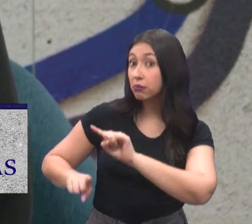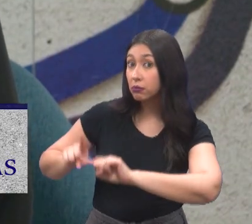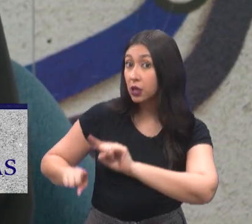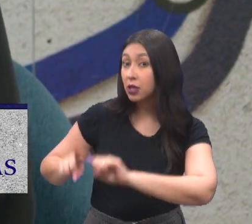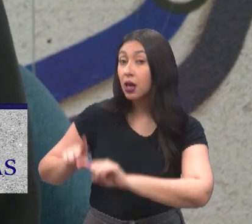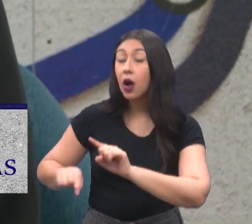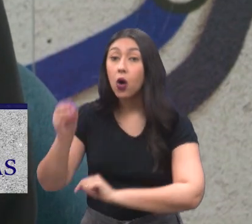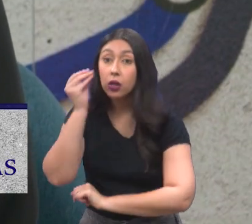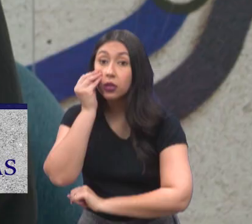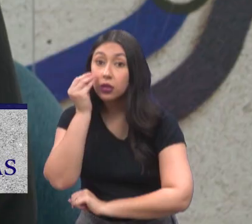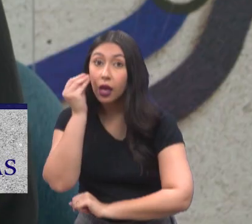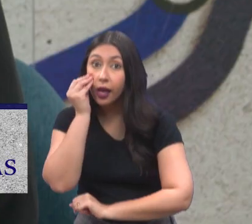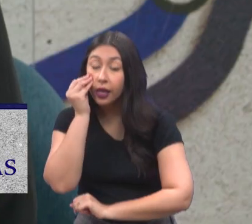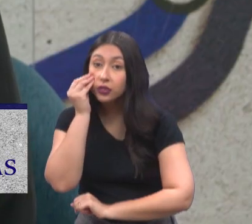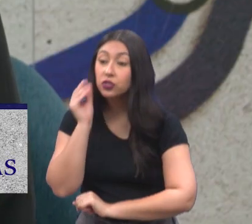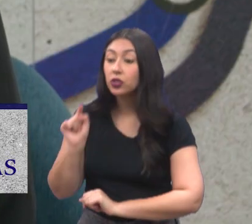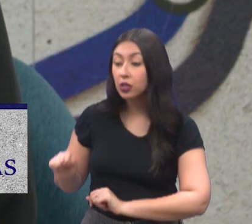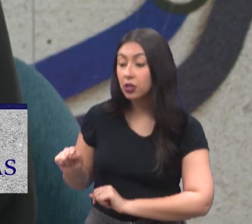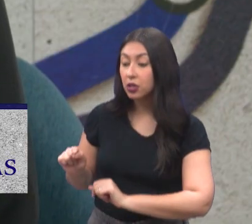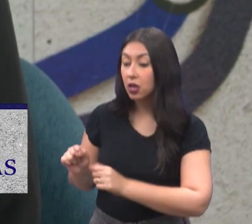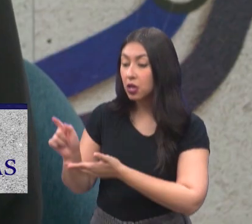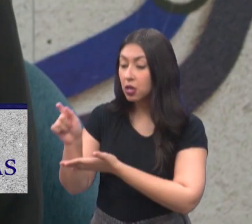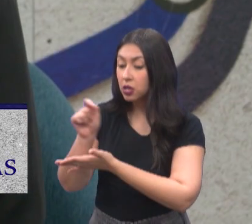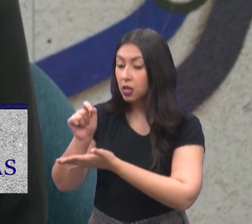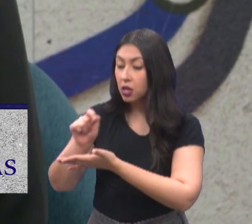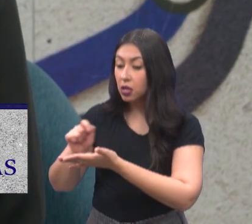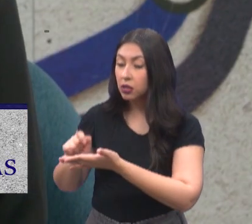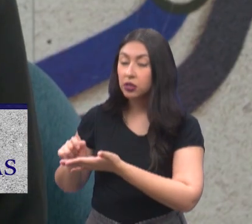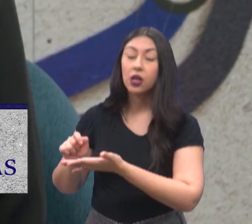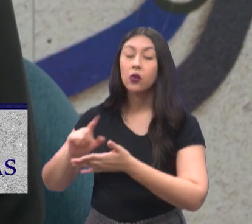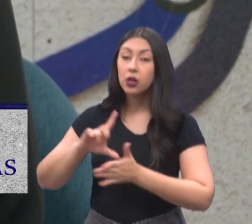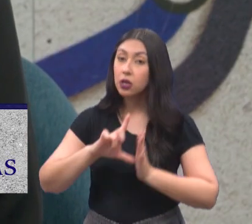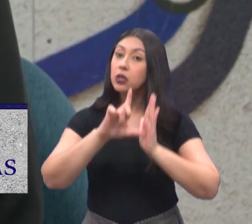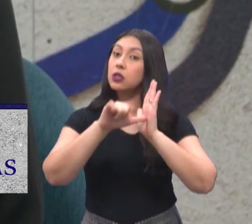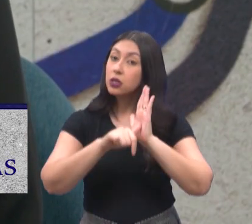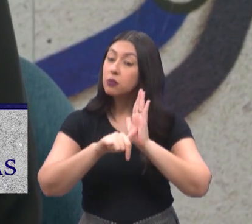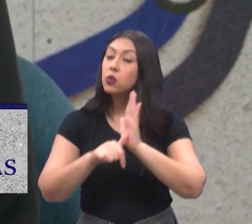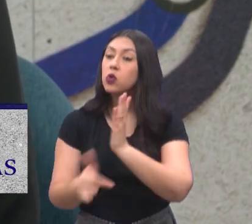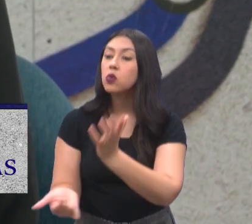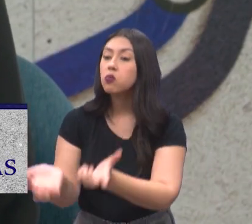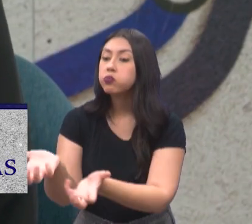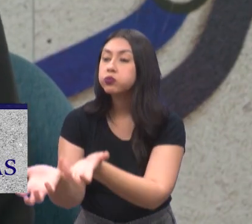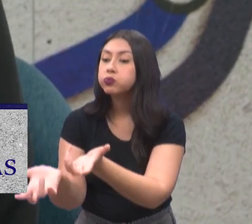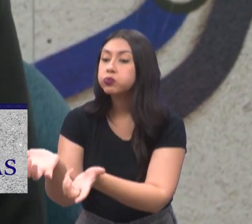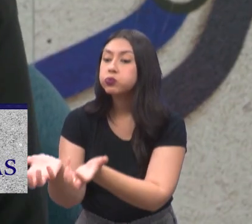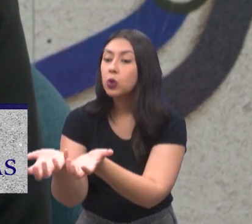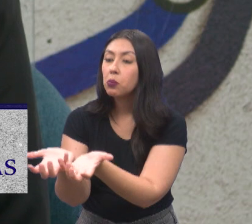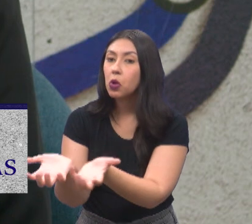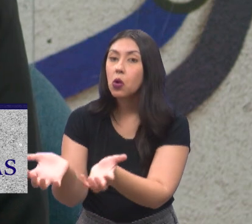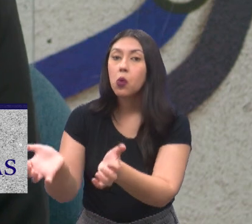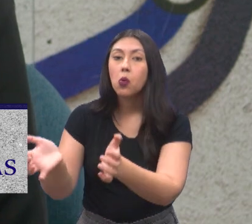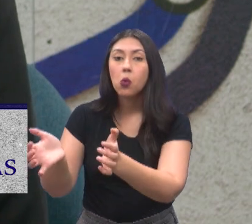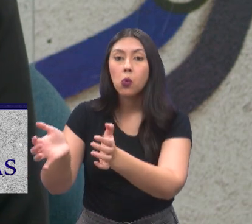bancada ou no desenho, no rinoceros, e aí vai para a fundição por cera perdida, né? E tem todo o processo